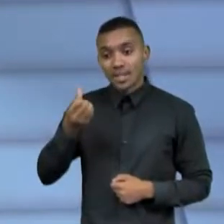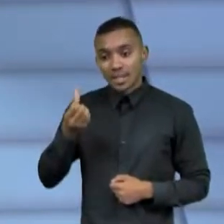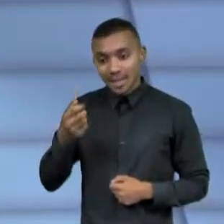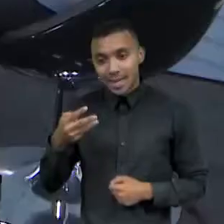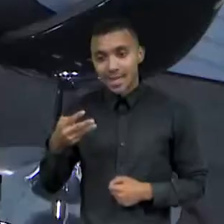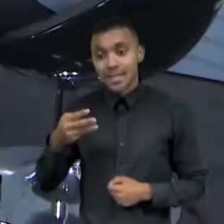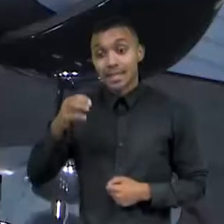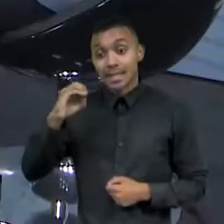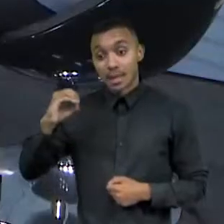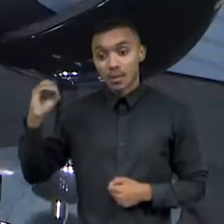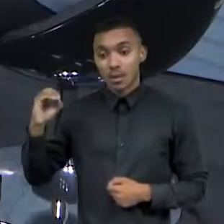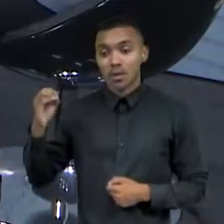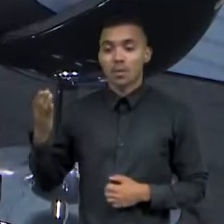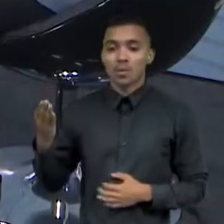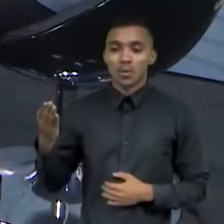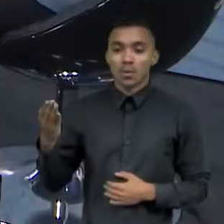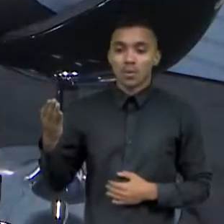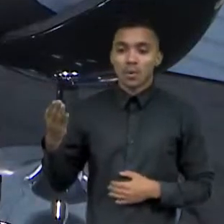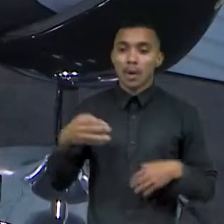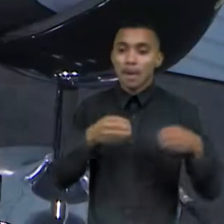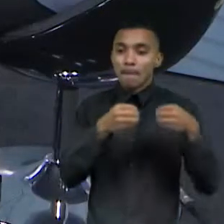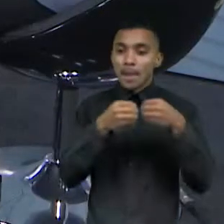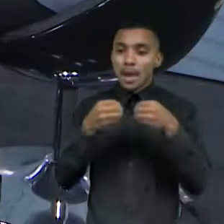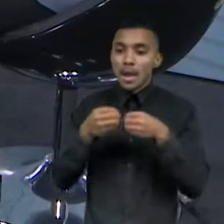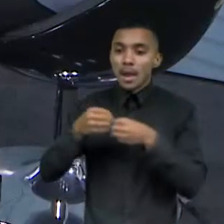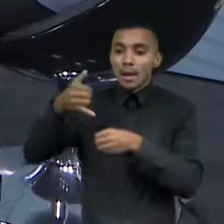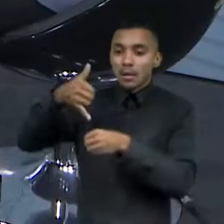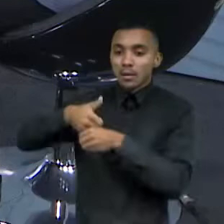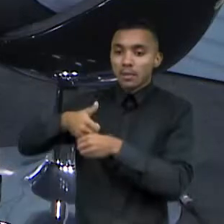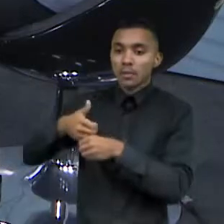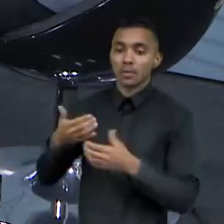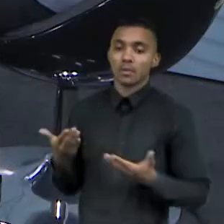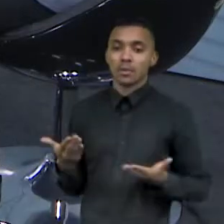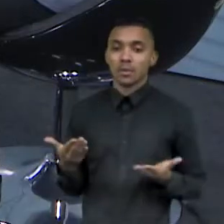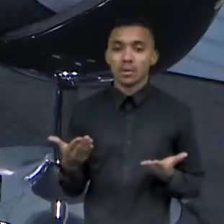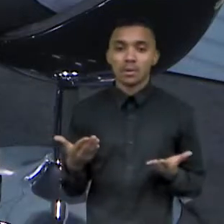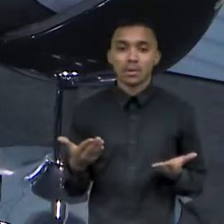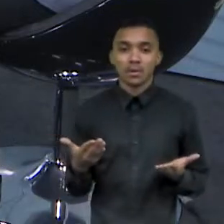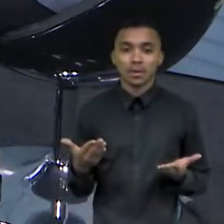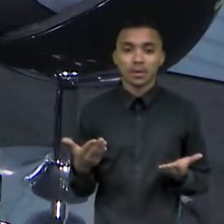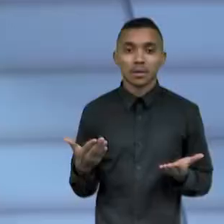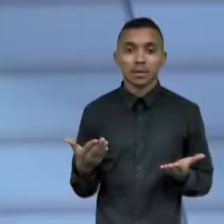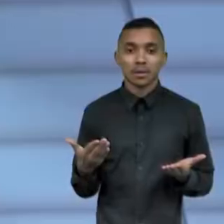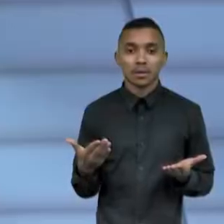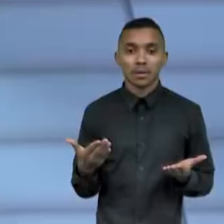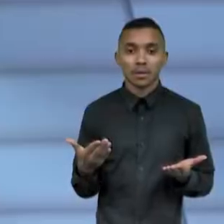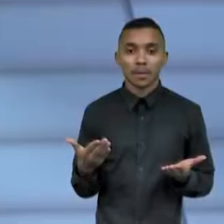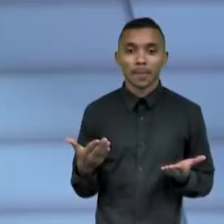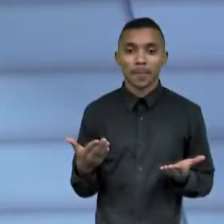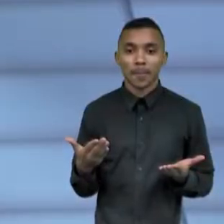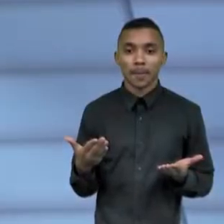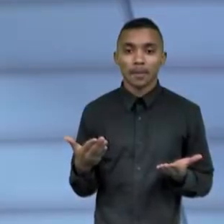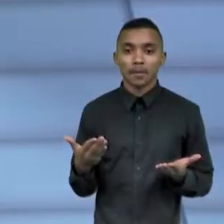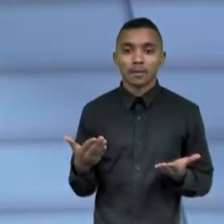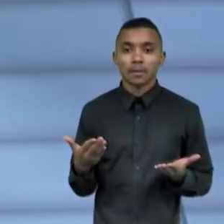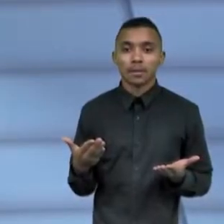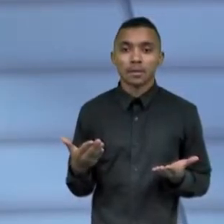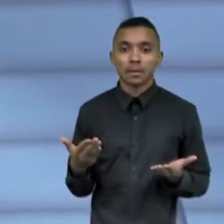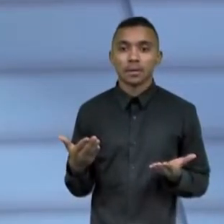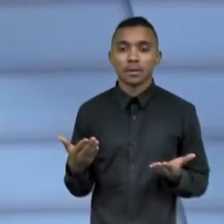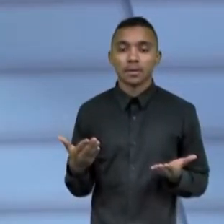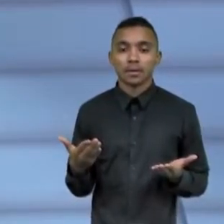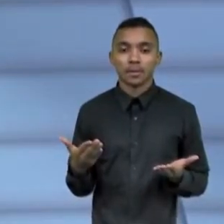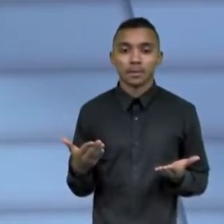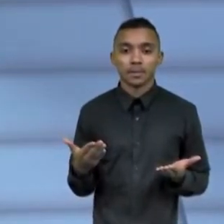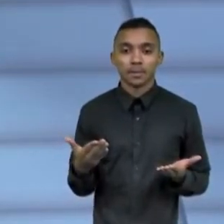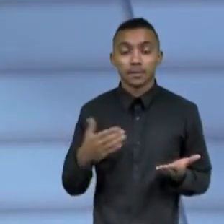23-00. É vizinho a um posto de gasolina. Isso, vizinho ao posto de gasolina. E nós, esse atendimento remoto... Uma ótima remoto, estrutura. Ótimo. Uma ótima